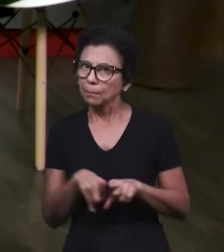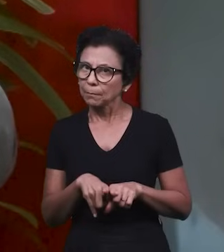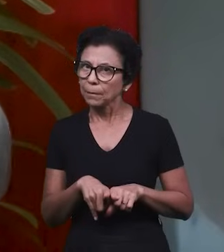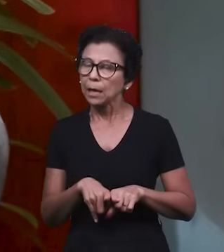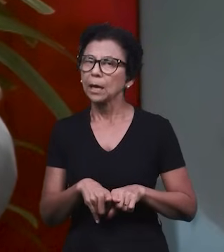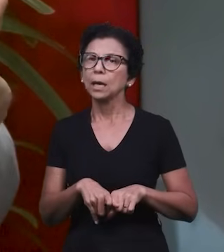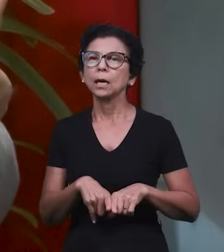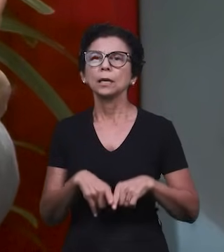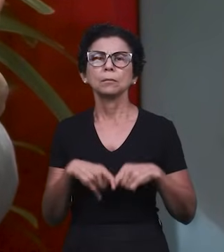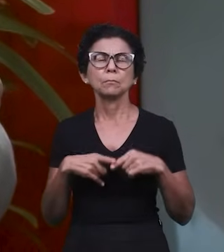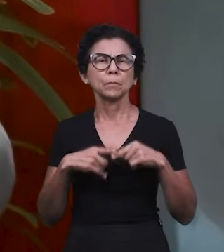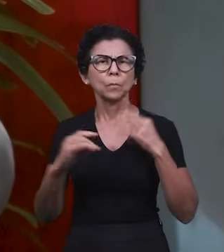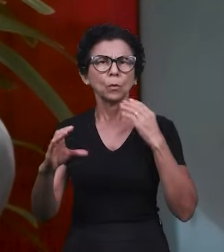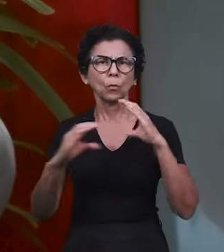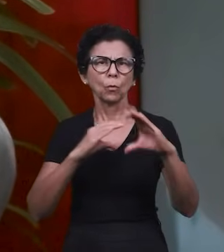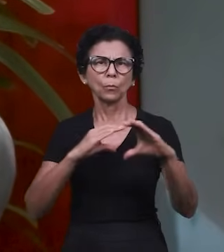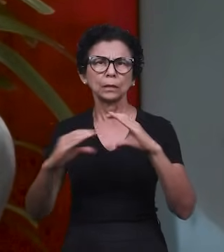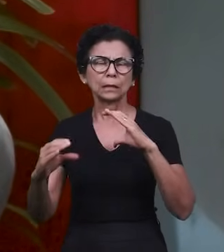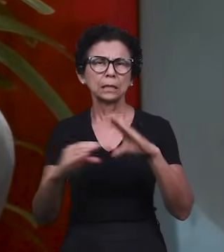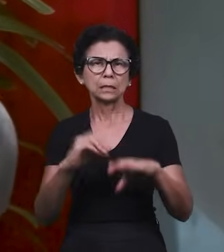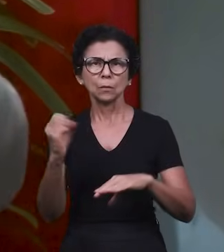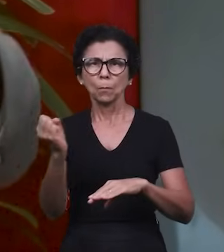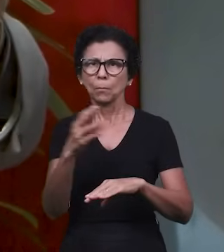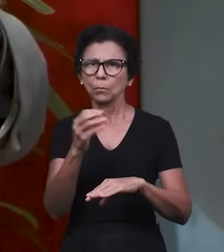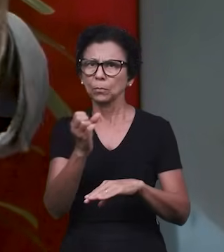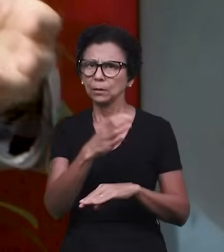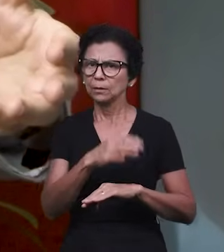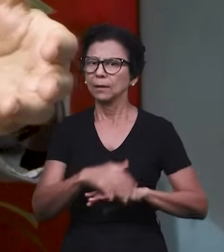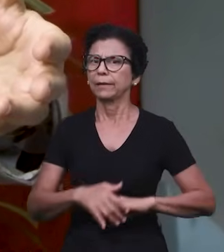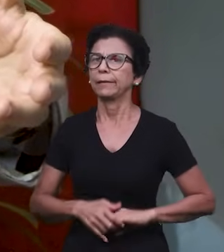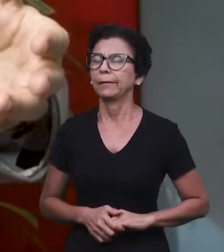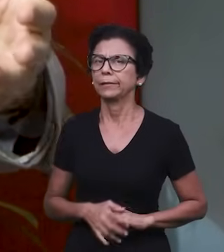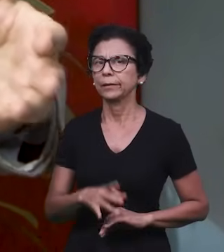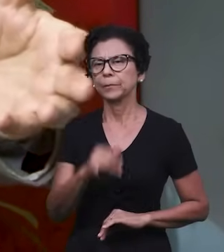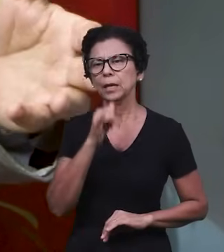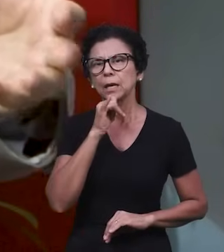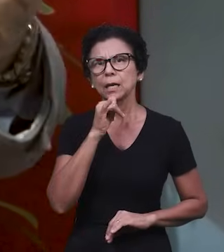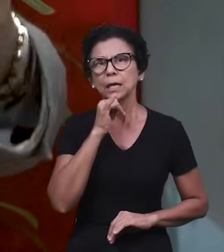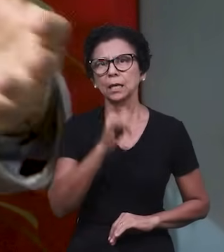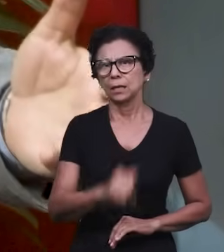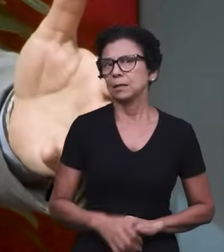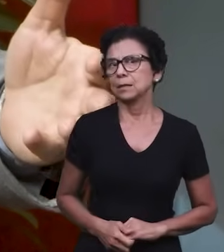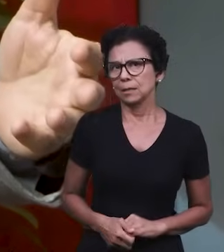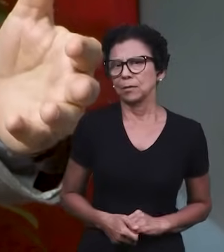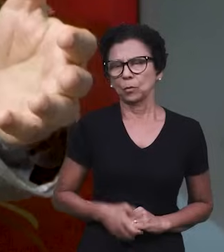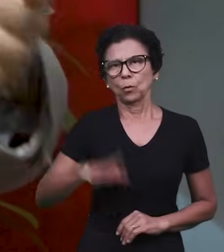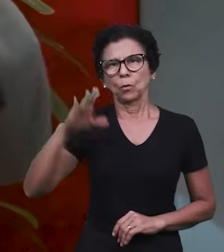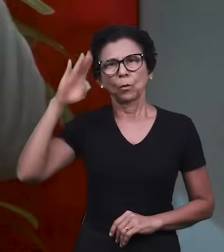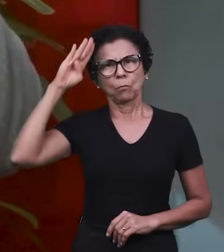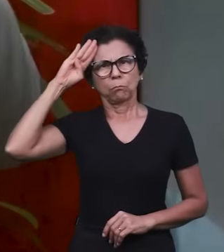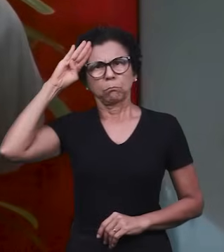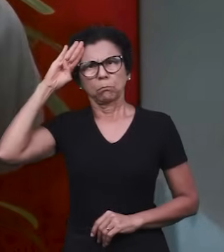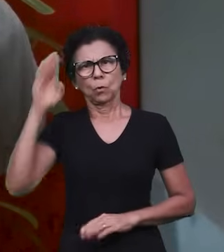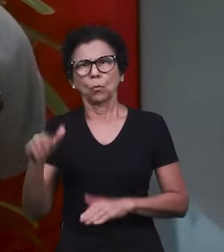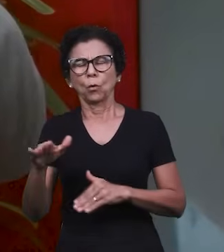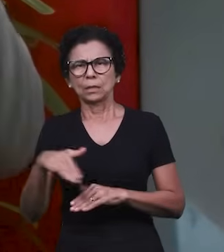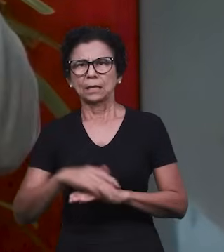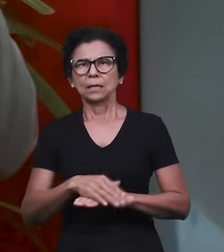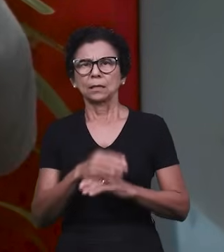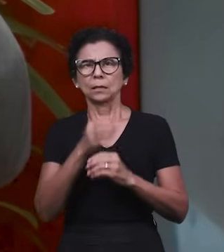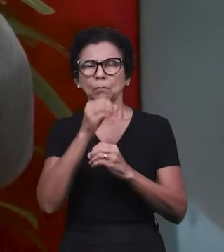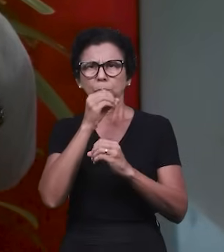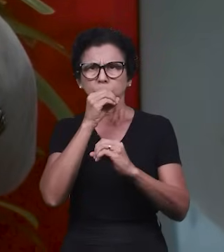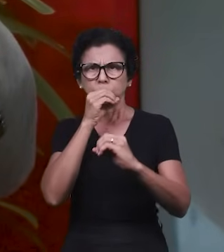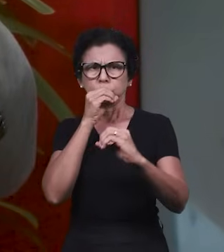a modernidade da comunicação que existe, você ainda tem, por exemplo, no exército, o corneteiro, a figura do corneteiro. Ele dá um determinado toque,